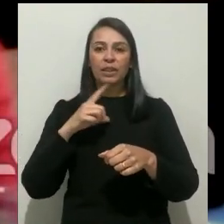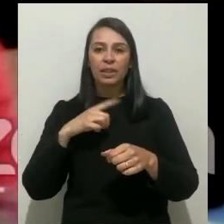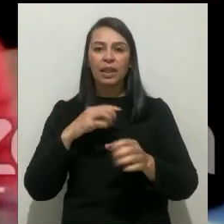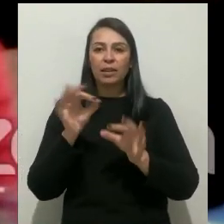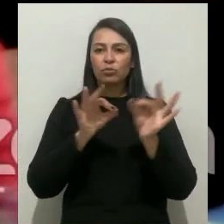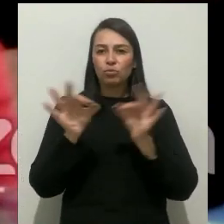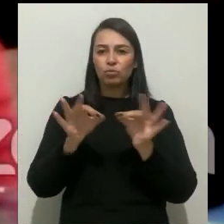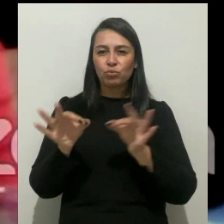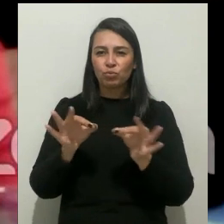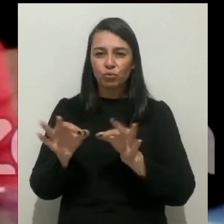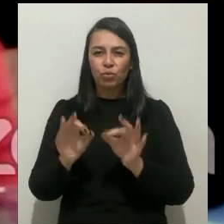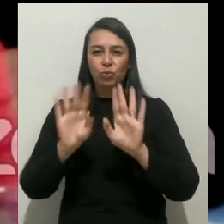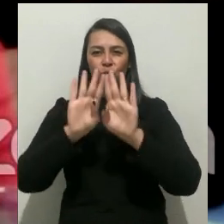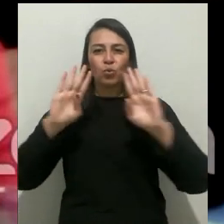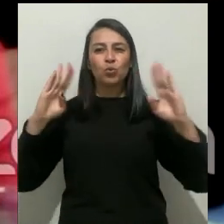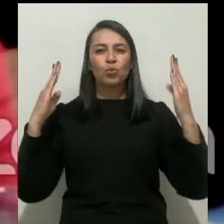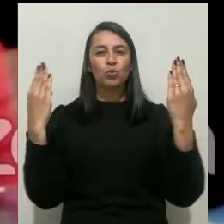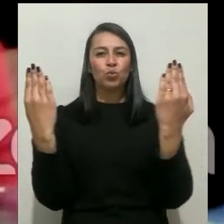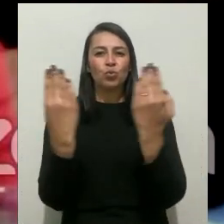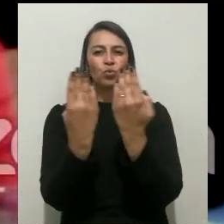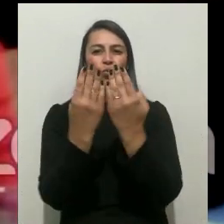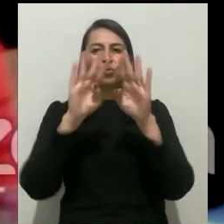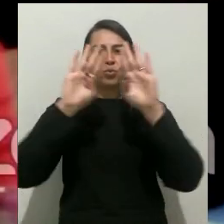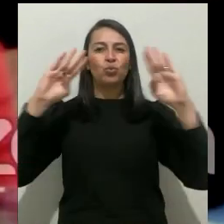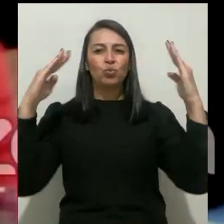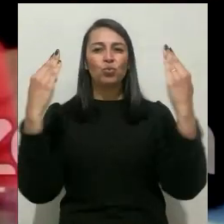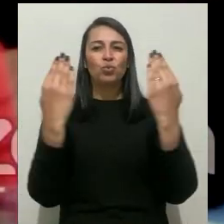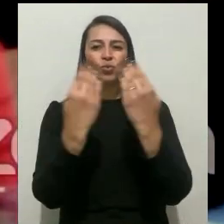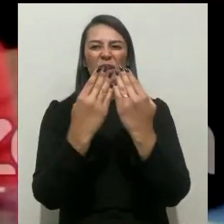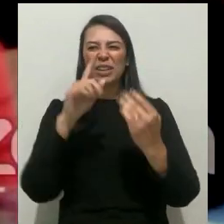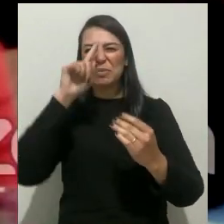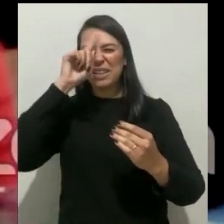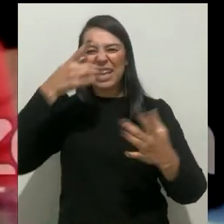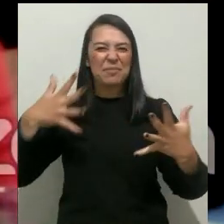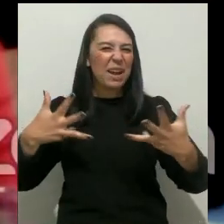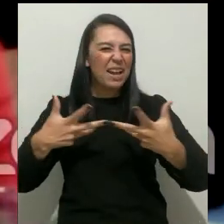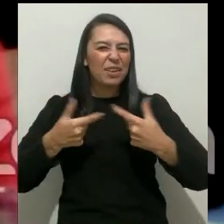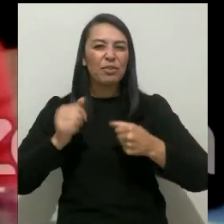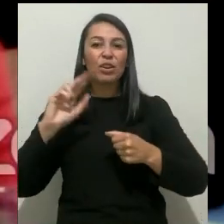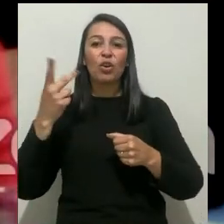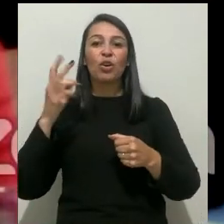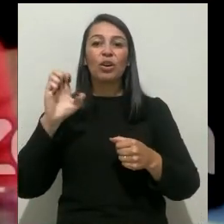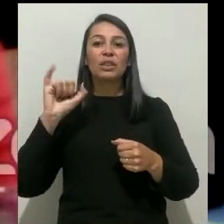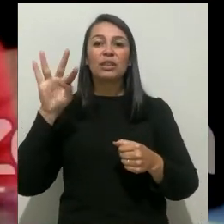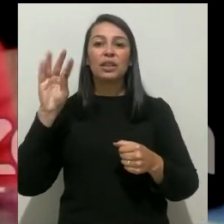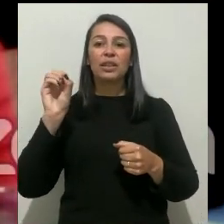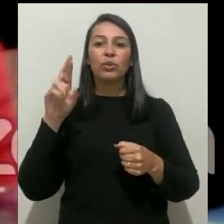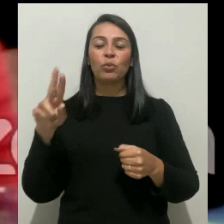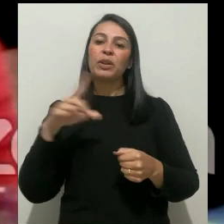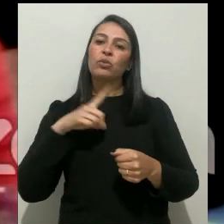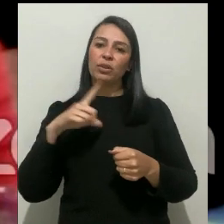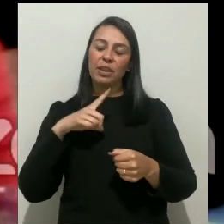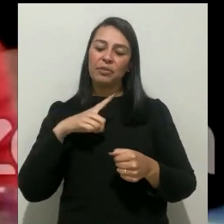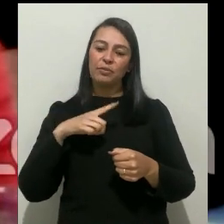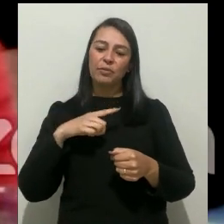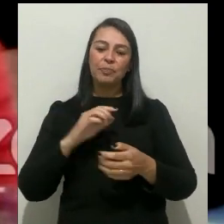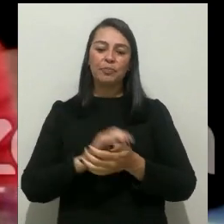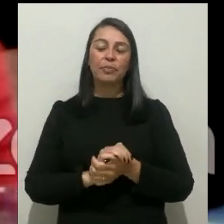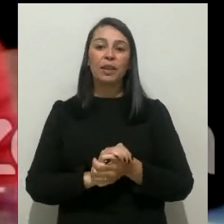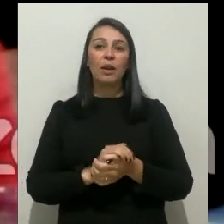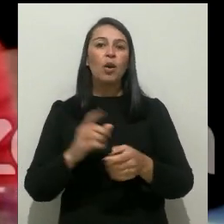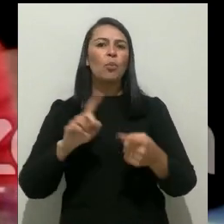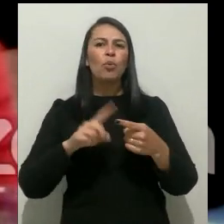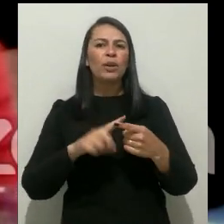solução do Heitor. Como é que ele pensa nisso? Ele já estava em Paris, quando olha uma fonte, né? Ele